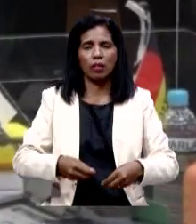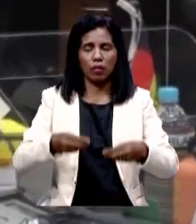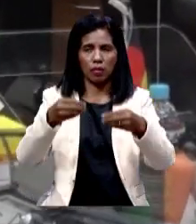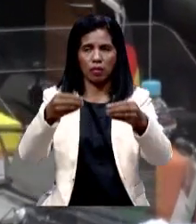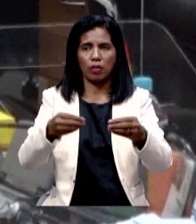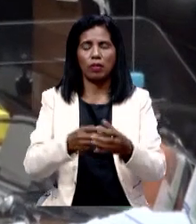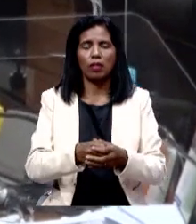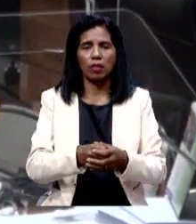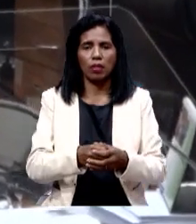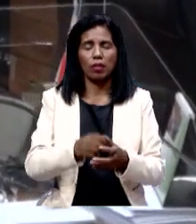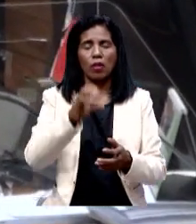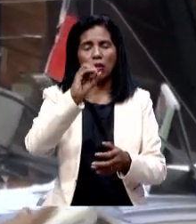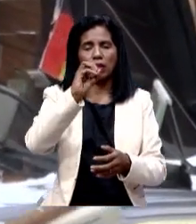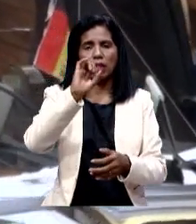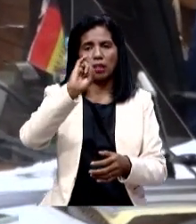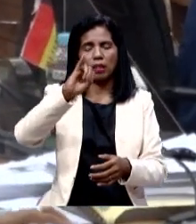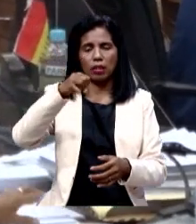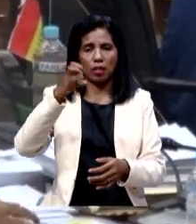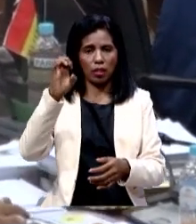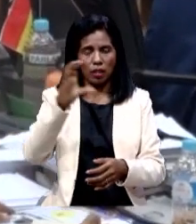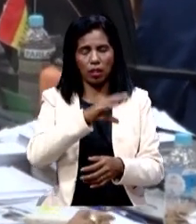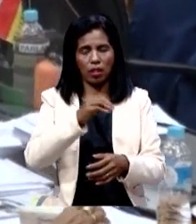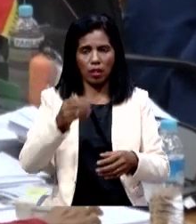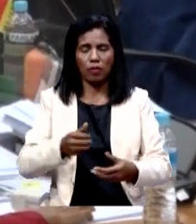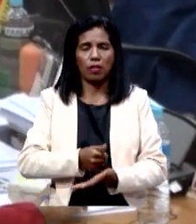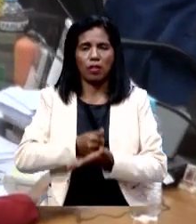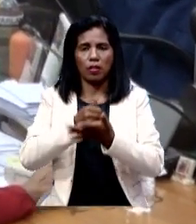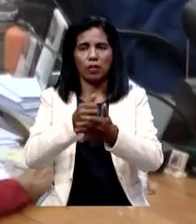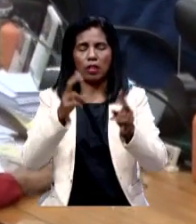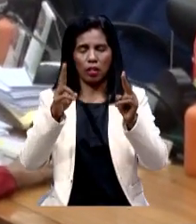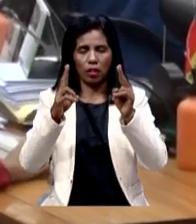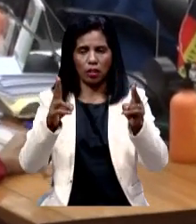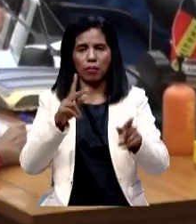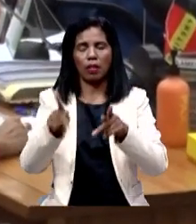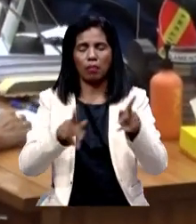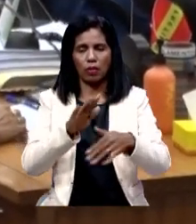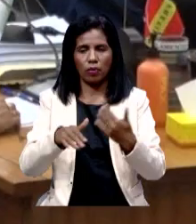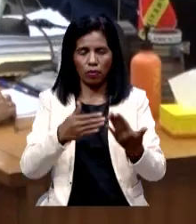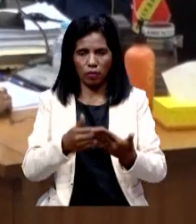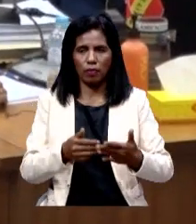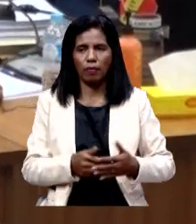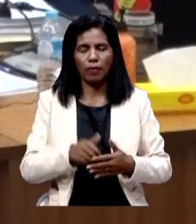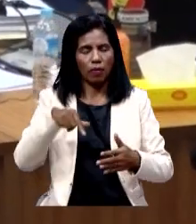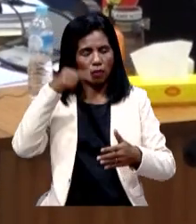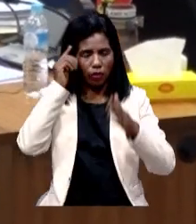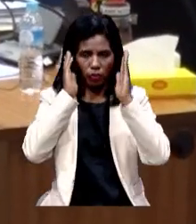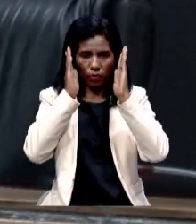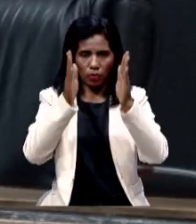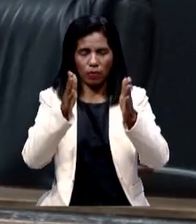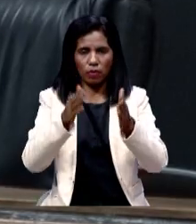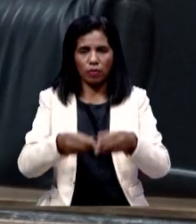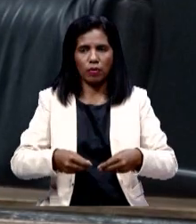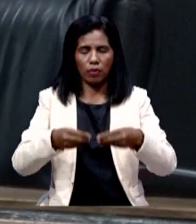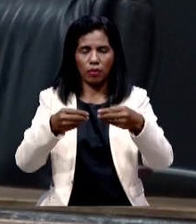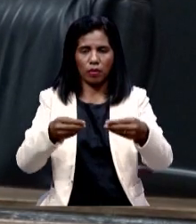instituto gestão equipamento no bombeiro atu fo assistência ba comunidade governo fo ona atenção bai